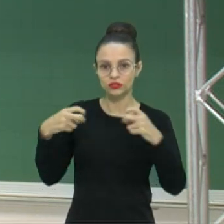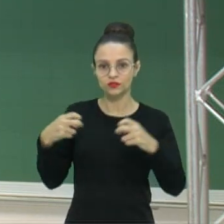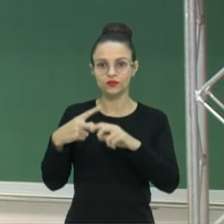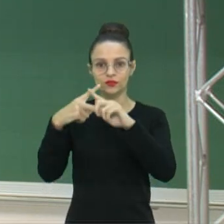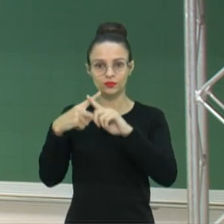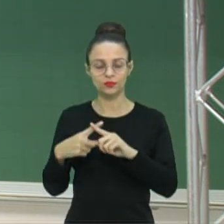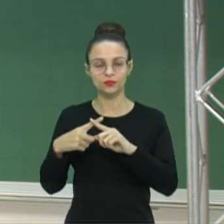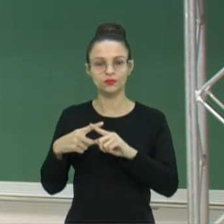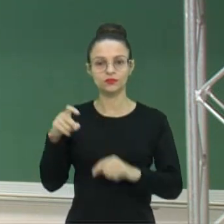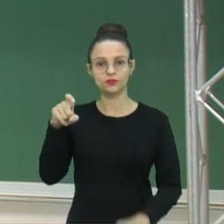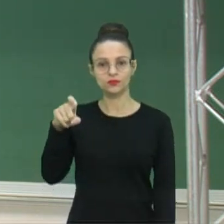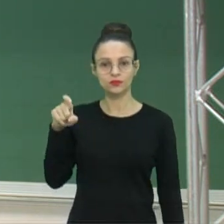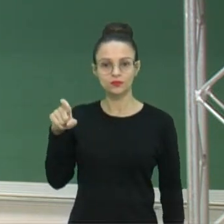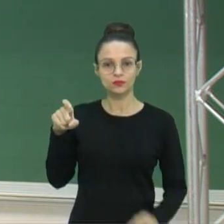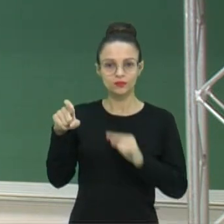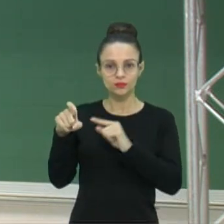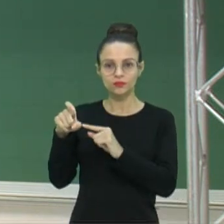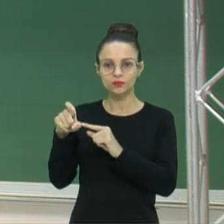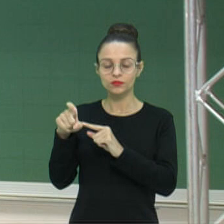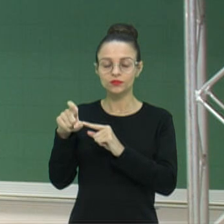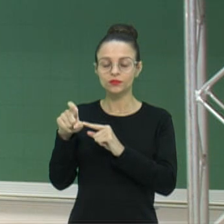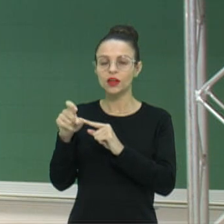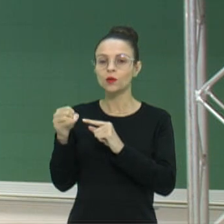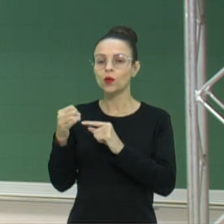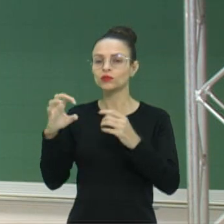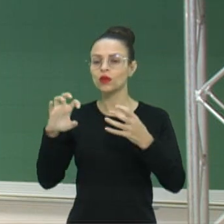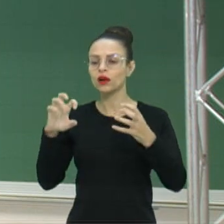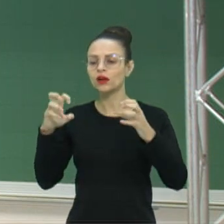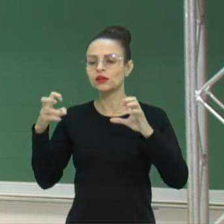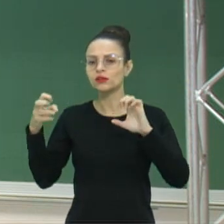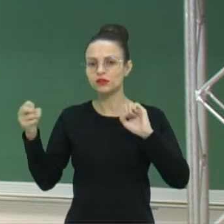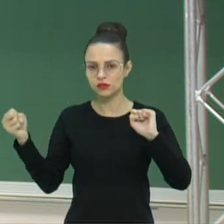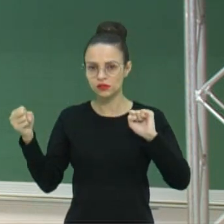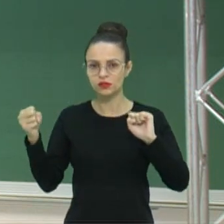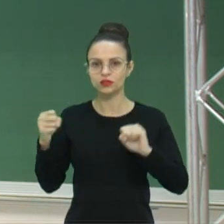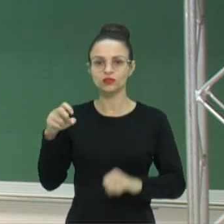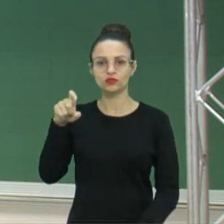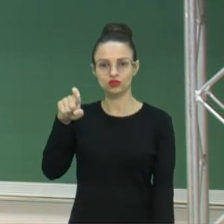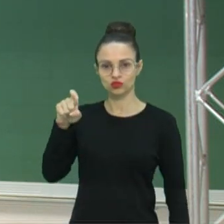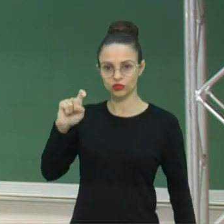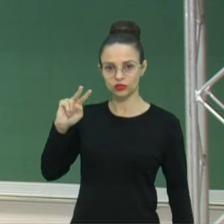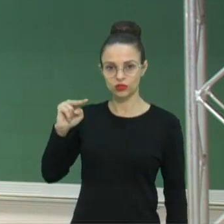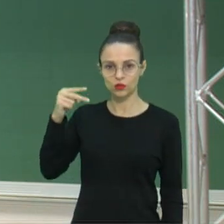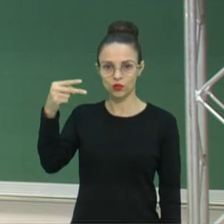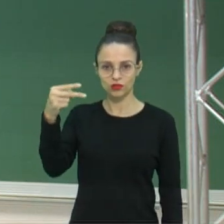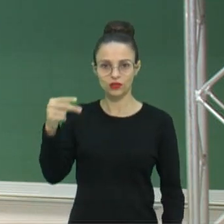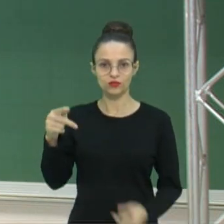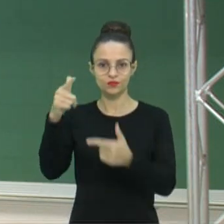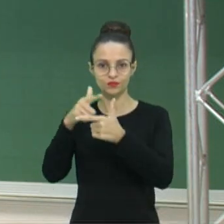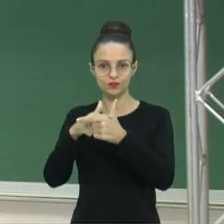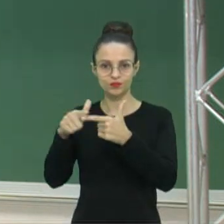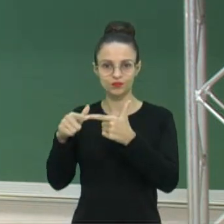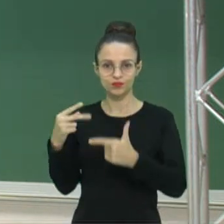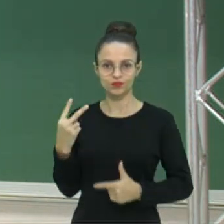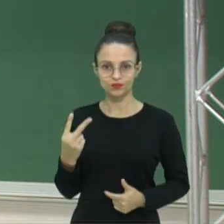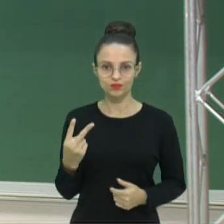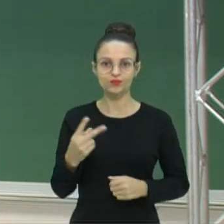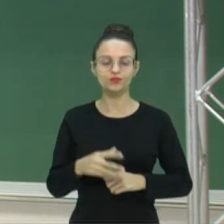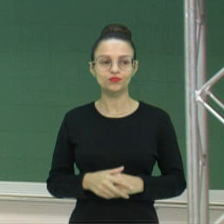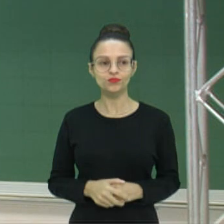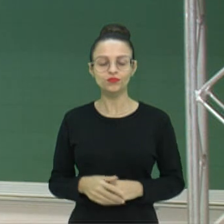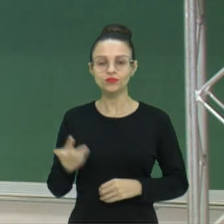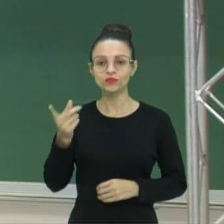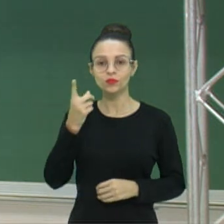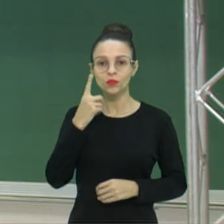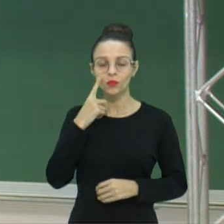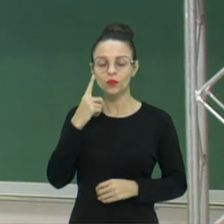X, que representa a deformação da mola, X ao quadrado, sobre 2. Certo? Então,